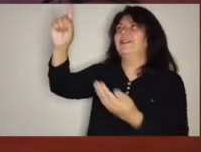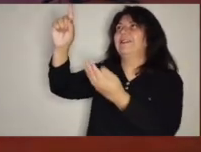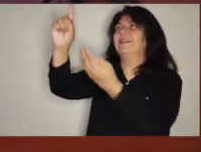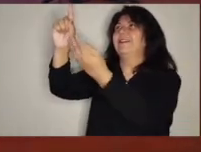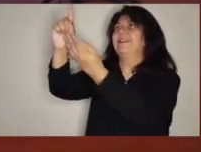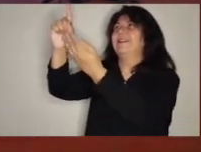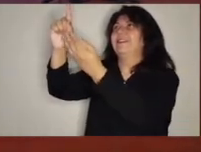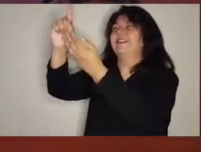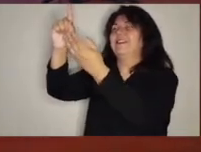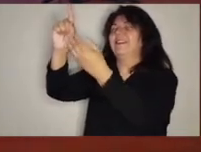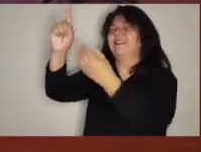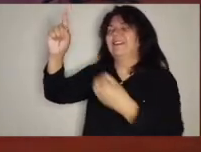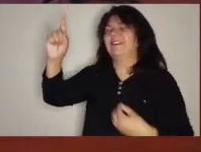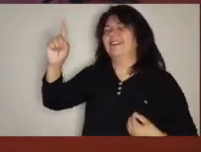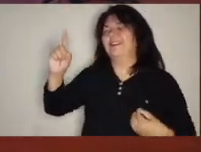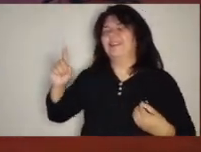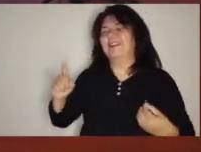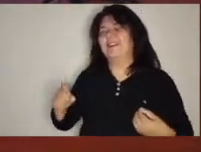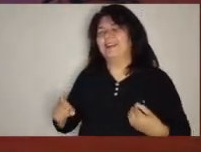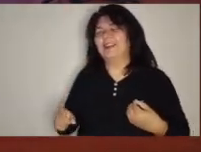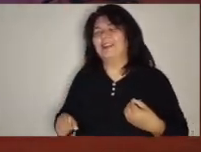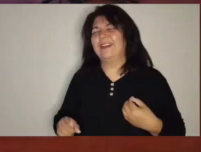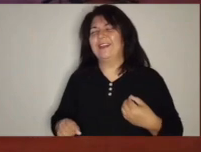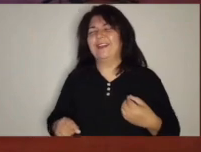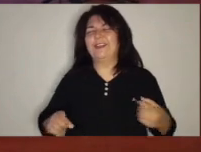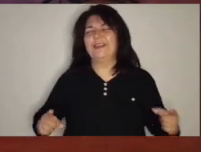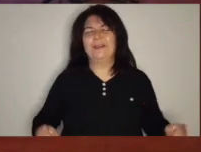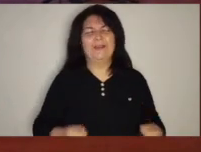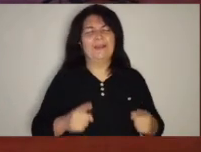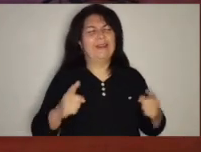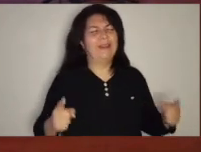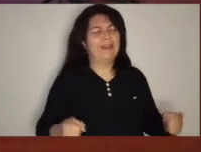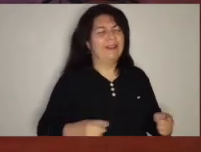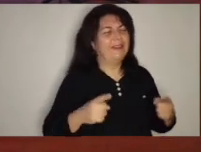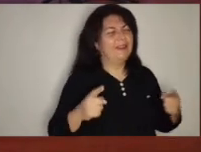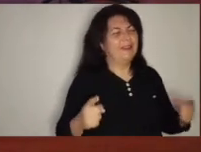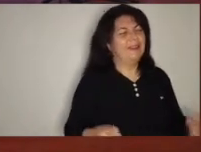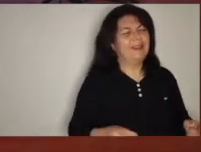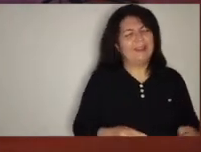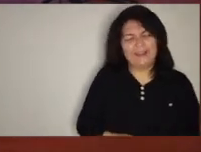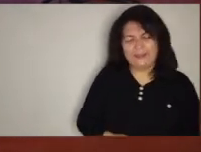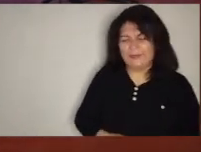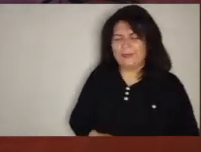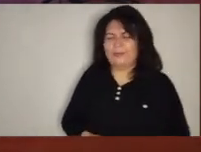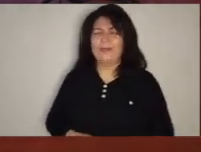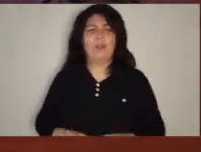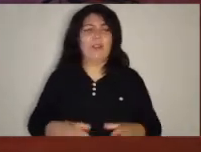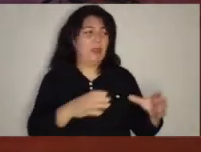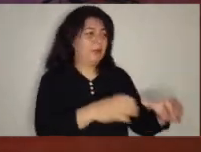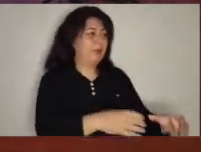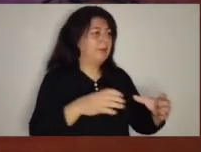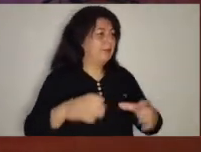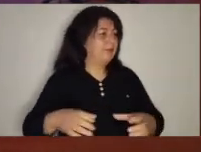Deus, palavras de viver. Para onde? Pra onde eu